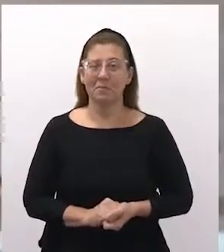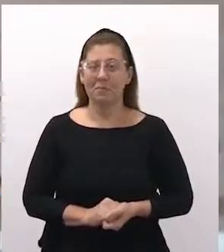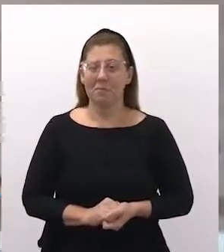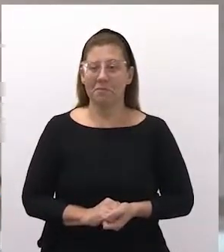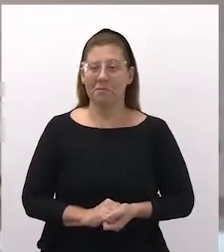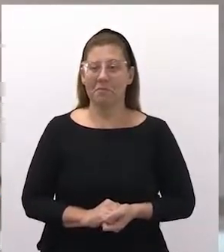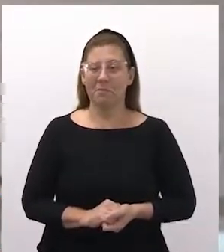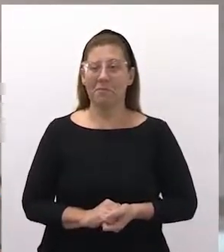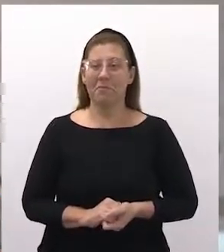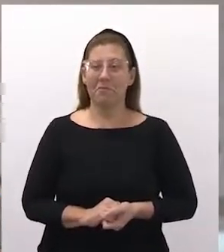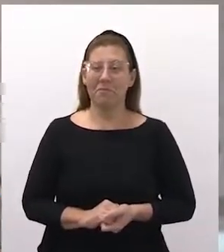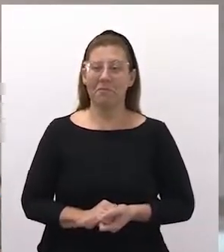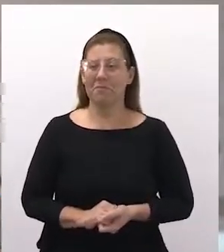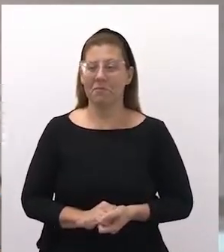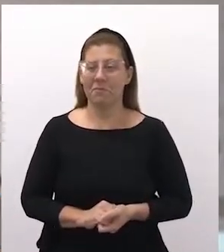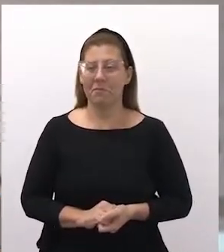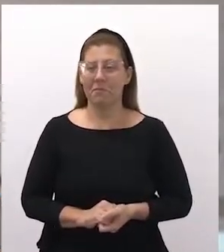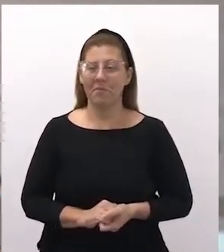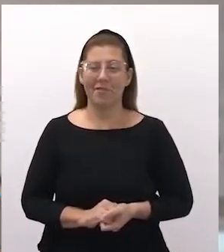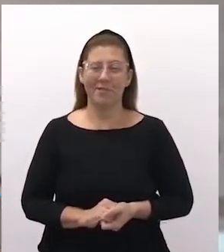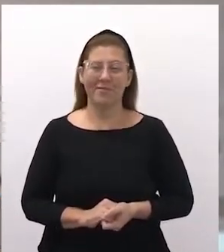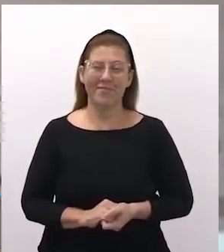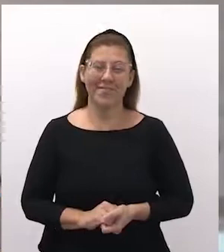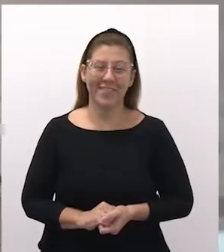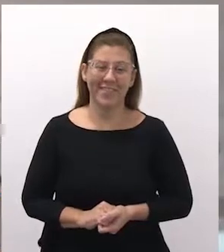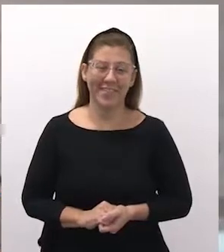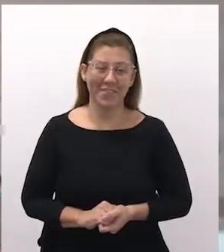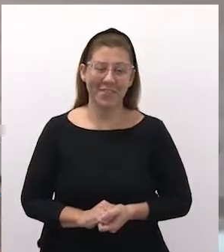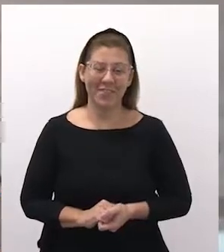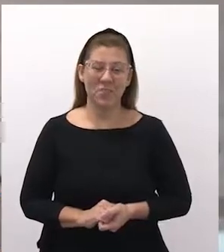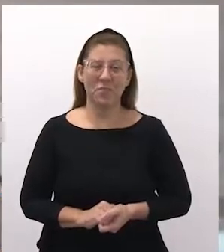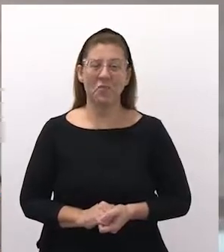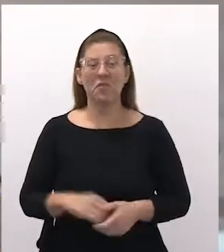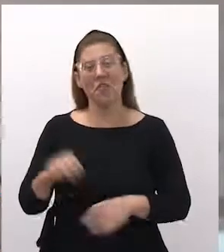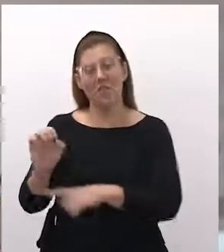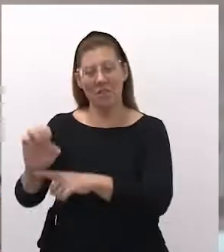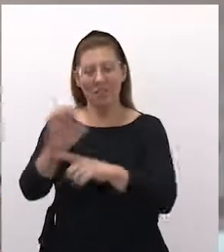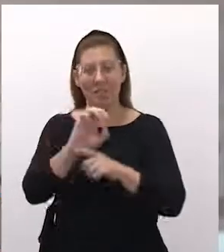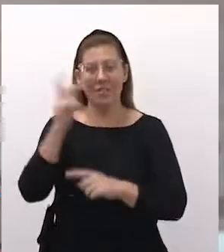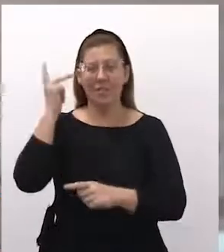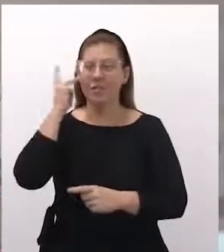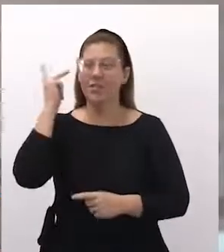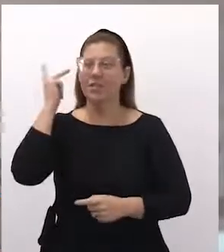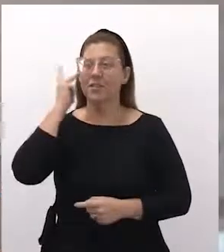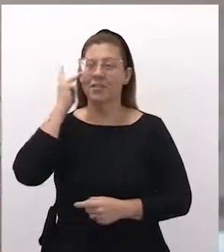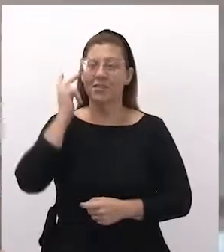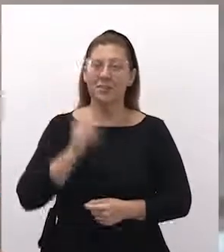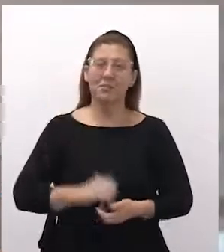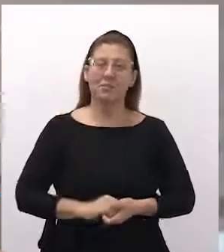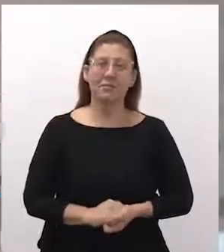eu estava dando uma olhada nos dados do estado de São Paulo.